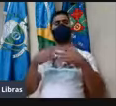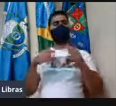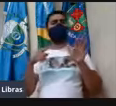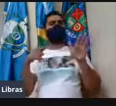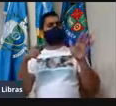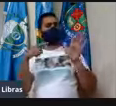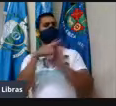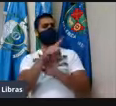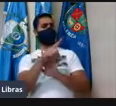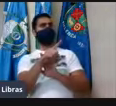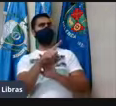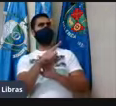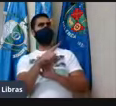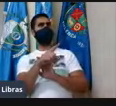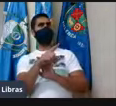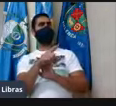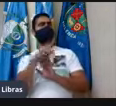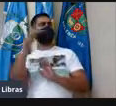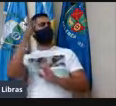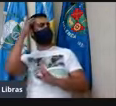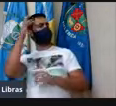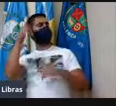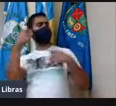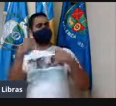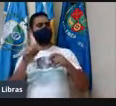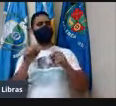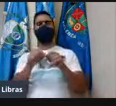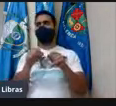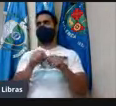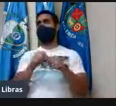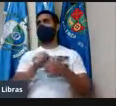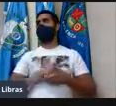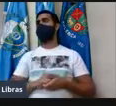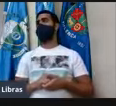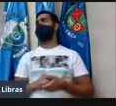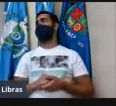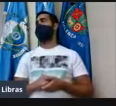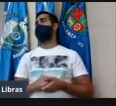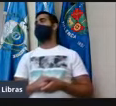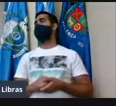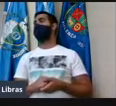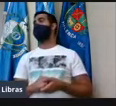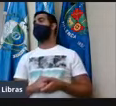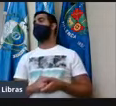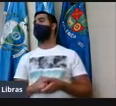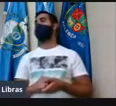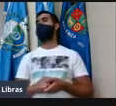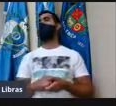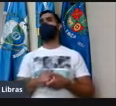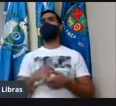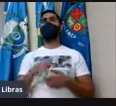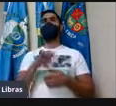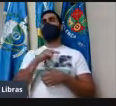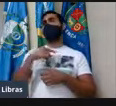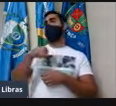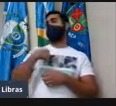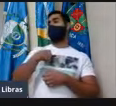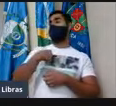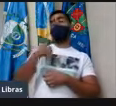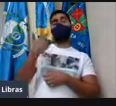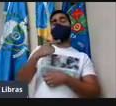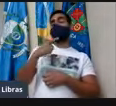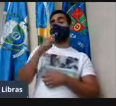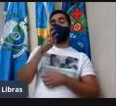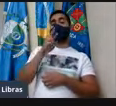que vocês julgarem necessária e oportuna. E aquilo que, de pronto, eu não tiver como